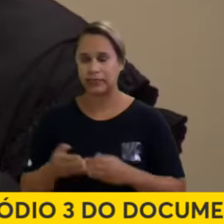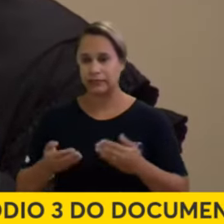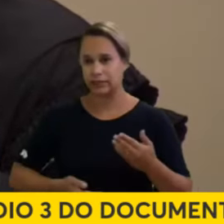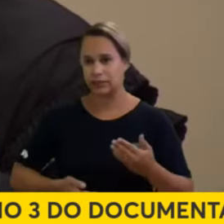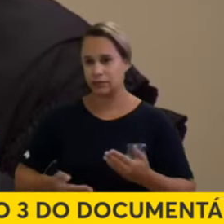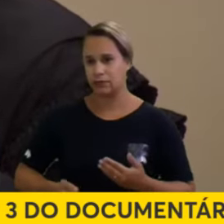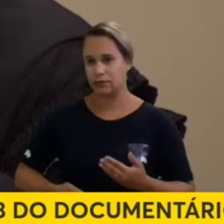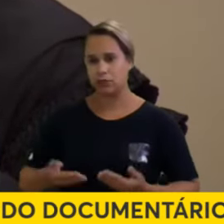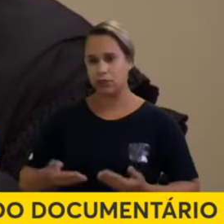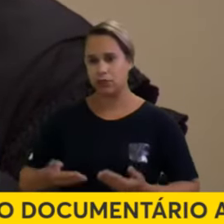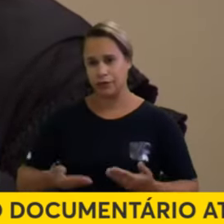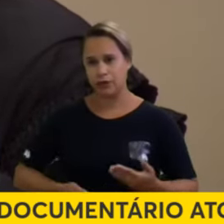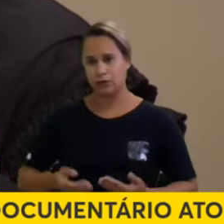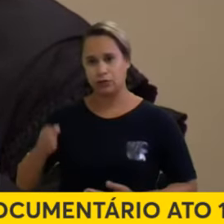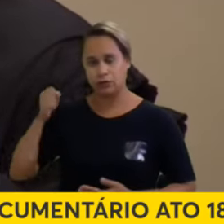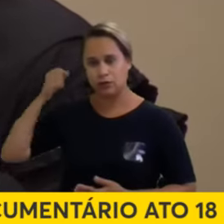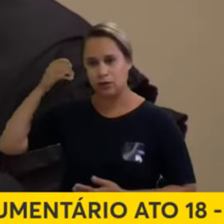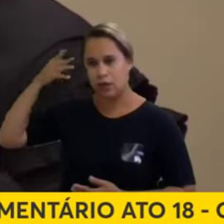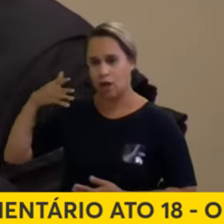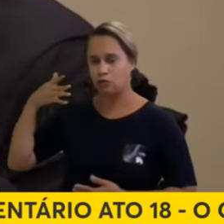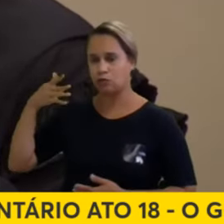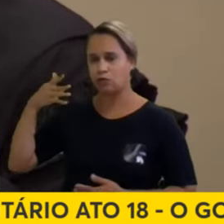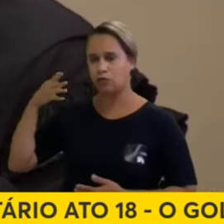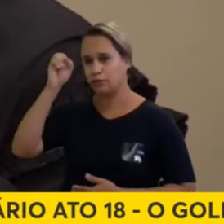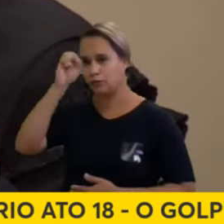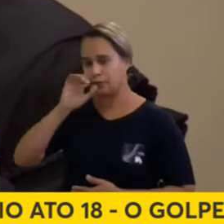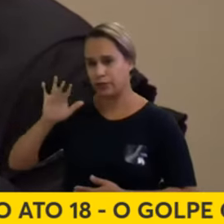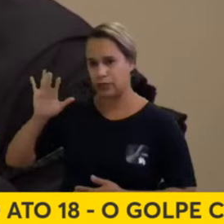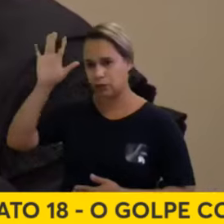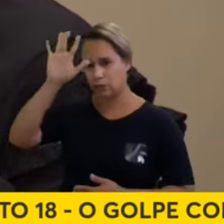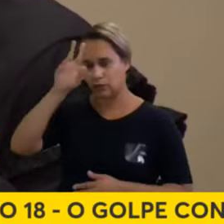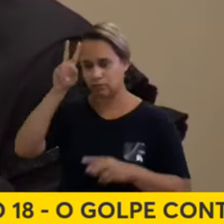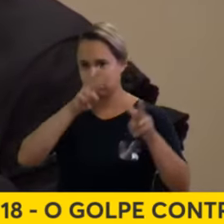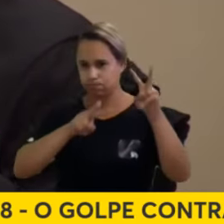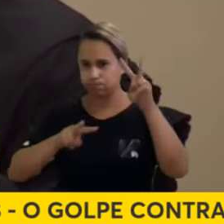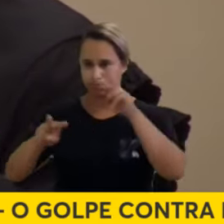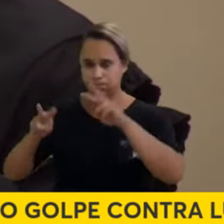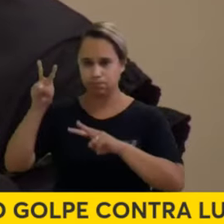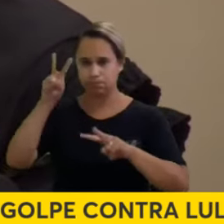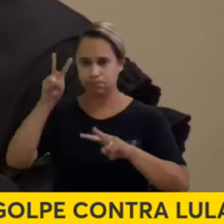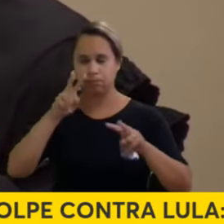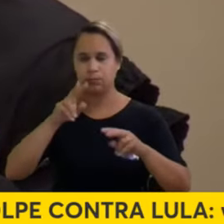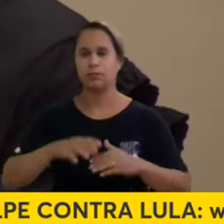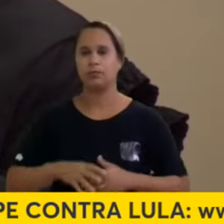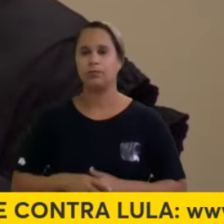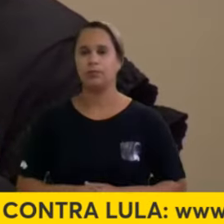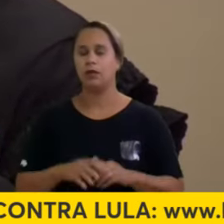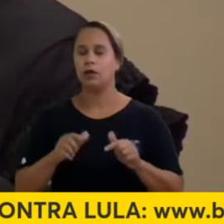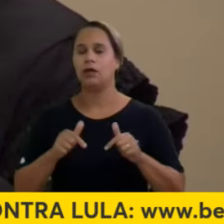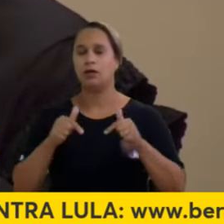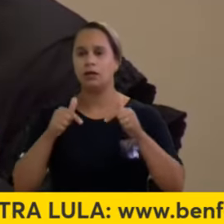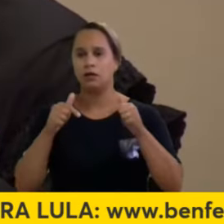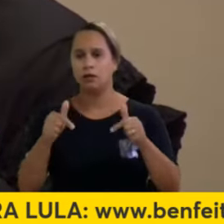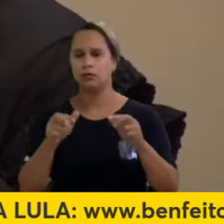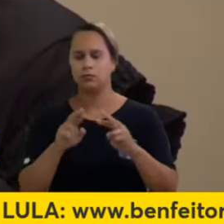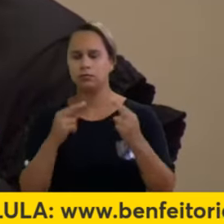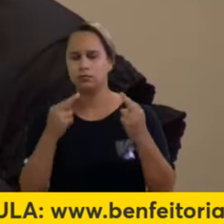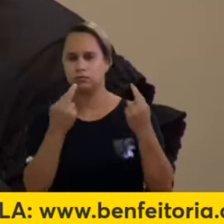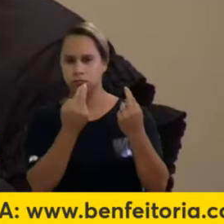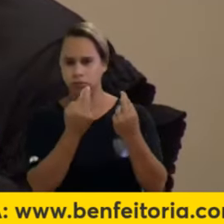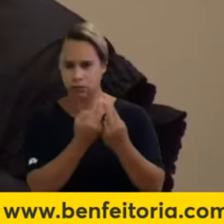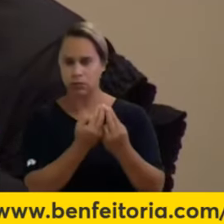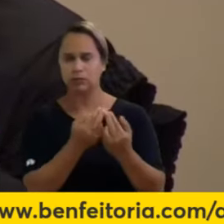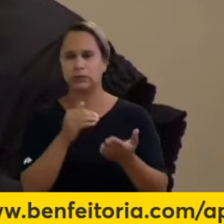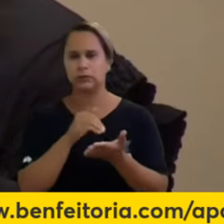de filiação desculpe aqui acolho o que diz o Ministério Público realização de reuniões de secretário do